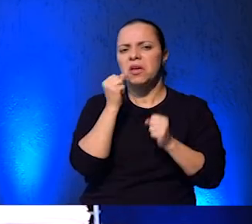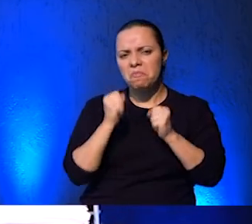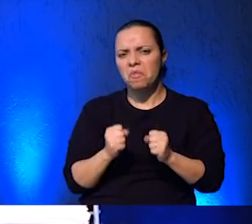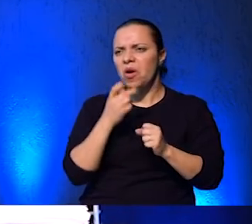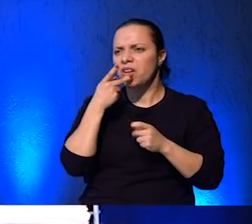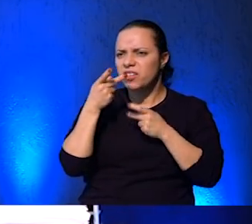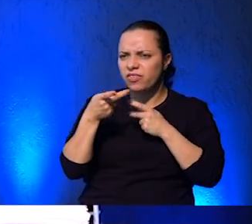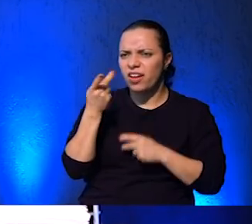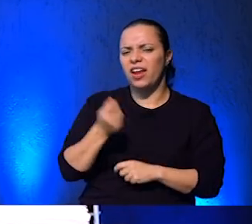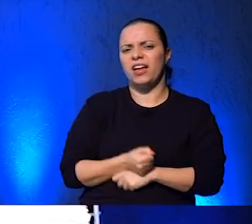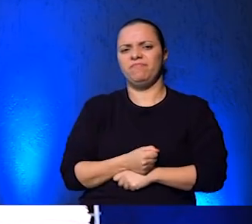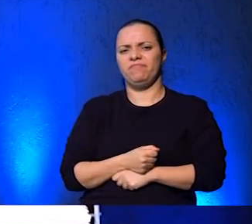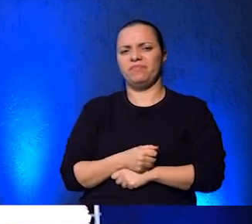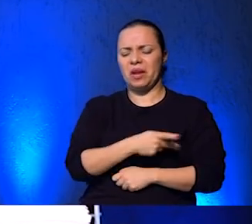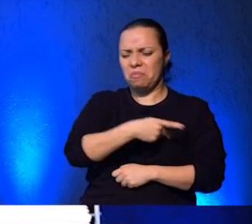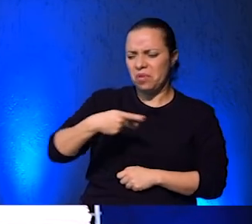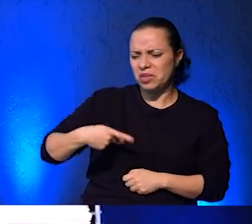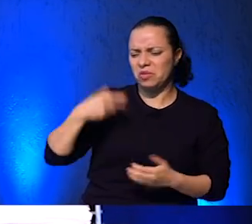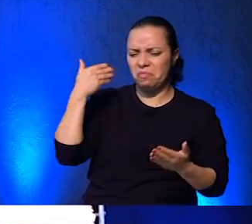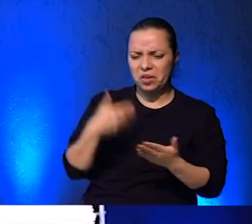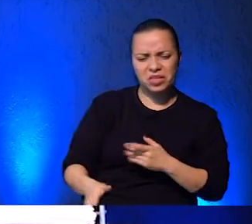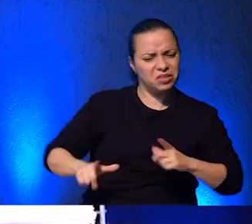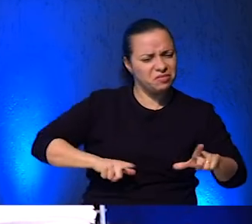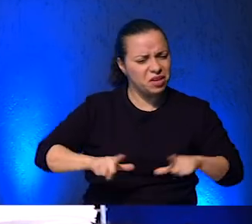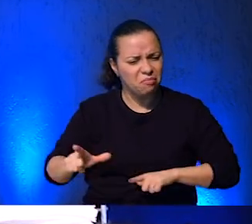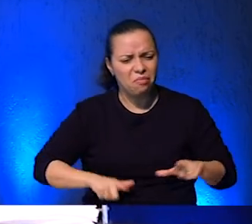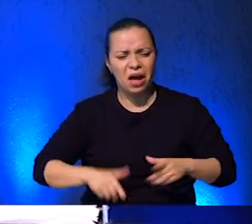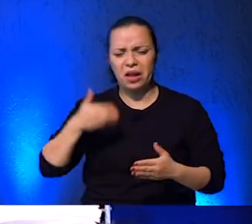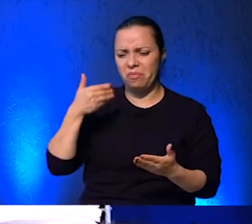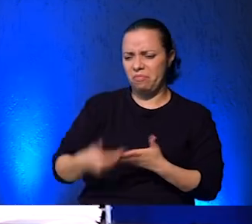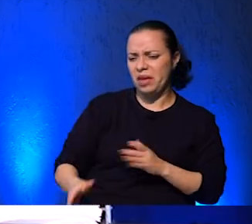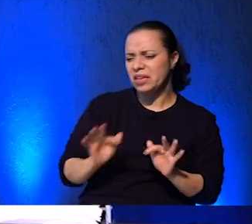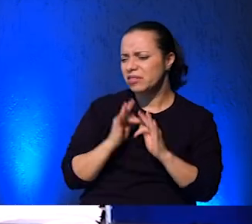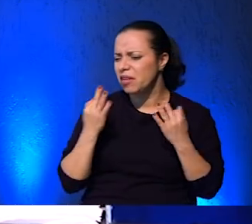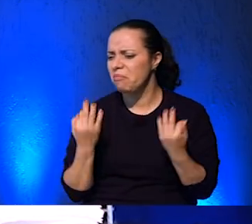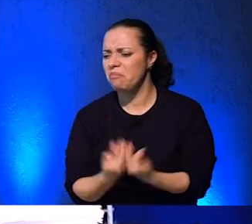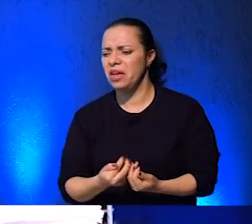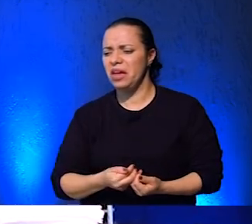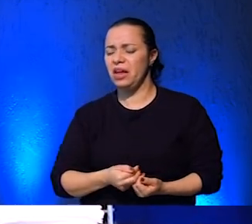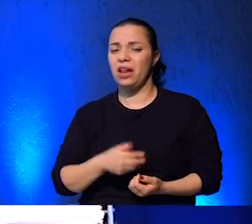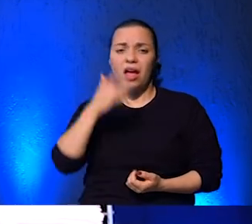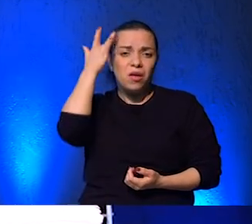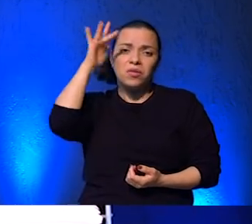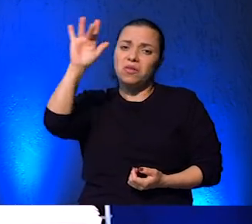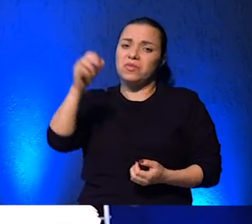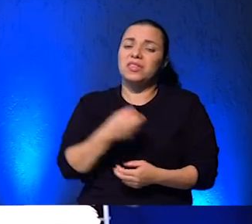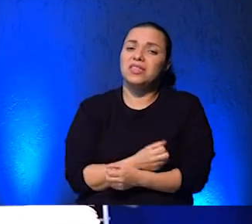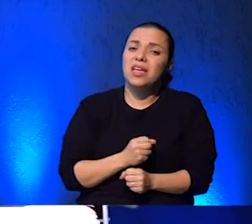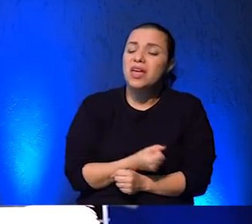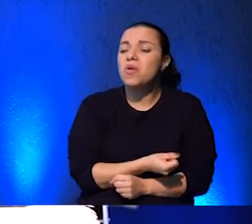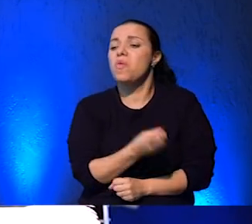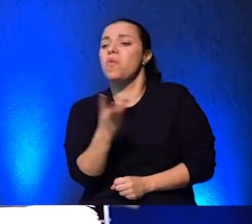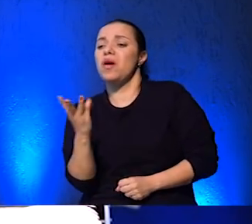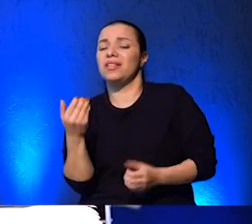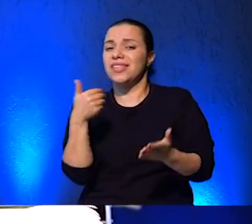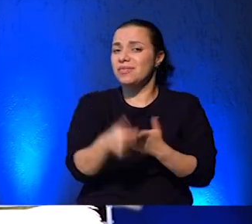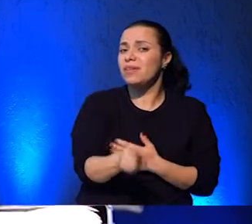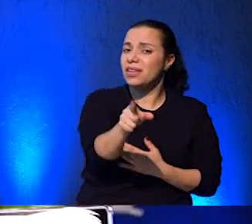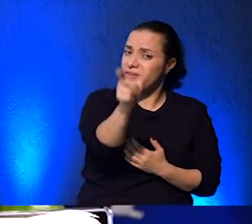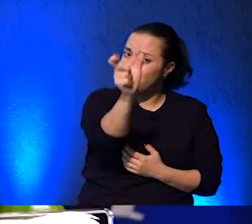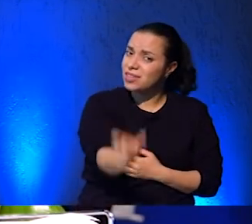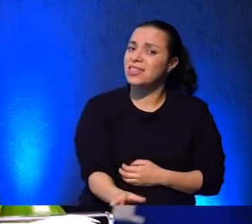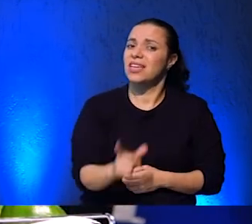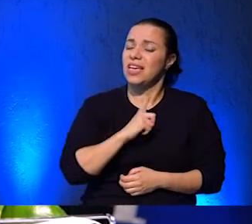né eu perdi isso perdi aquela não sei quantas pernas você teve nessa poderia mas isaac não ficou parado e